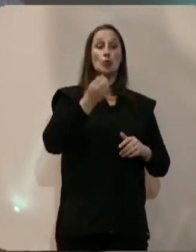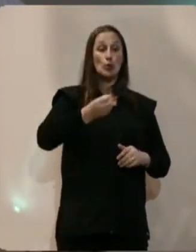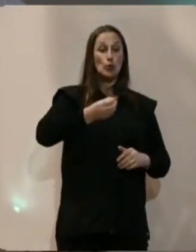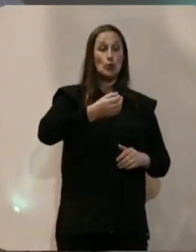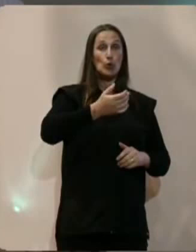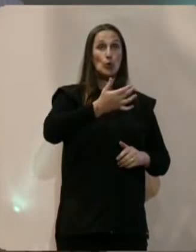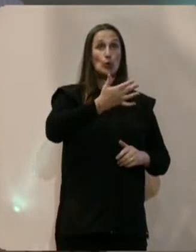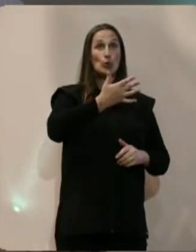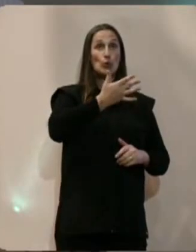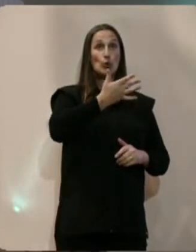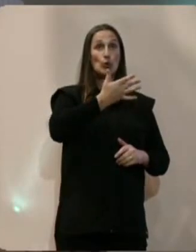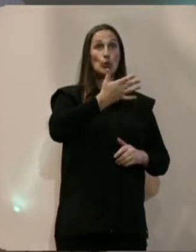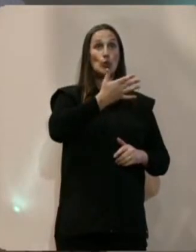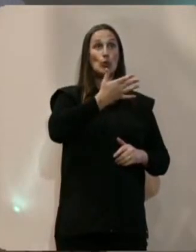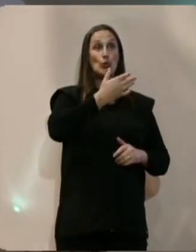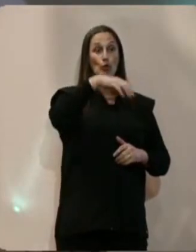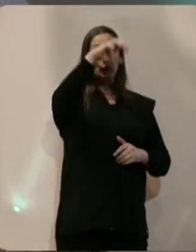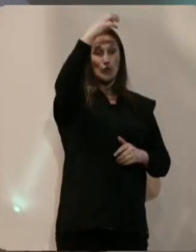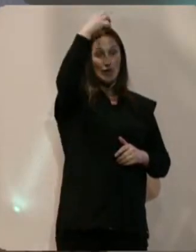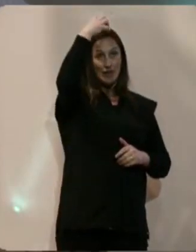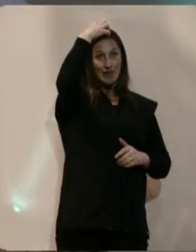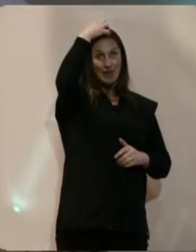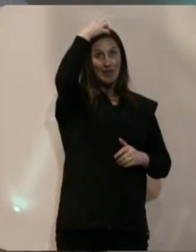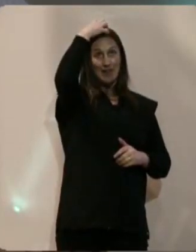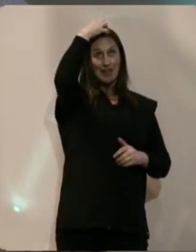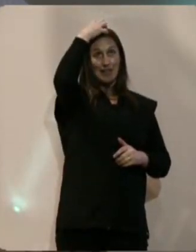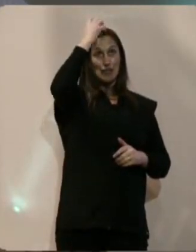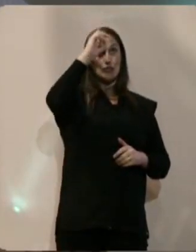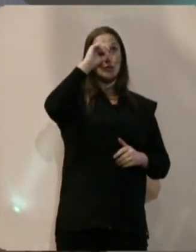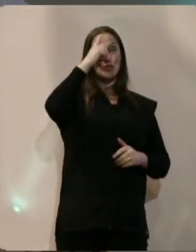foi formado, nos dias de